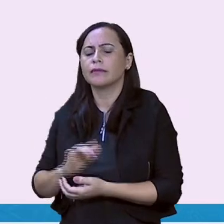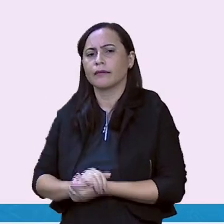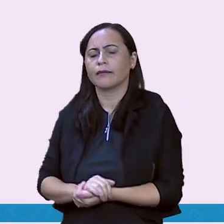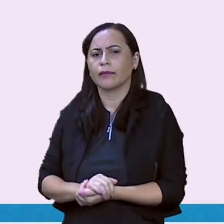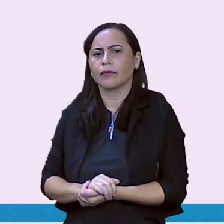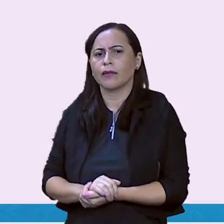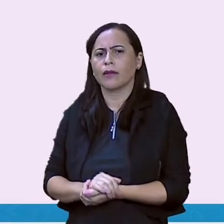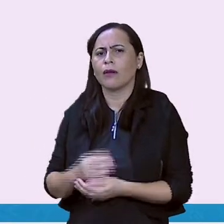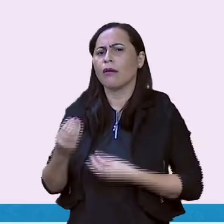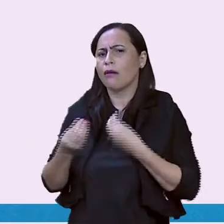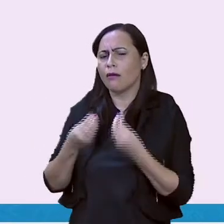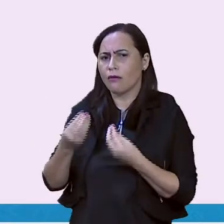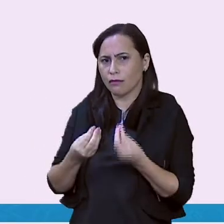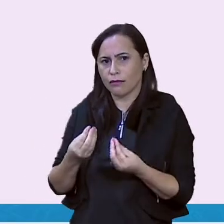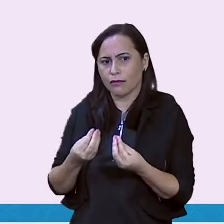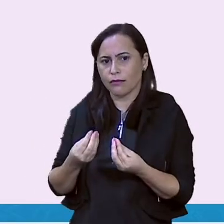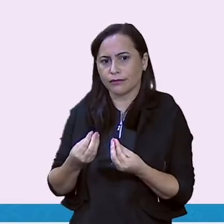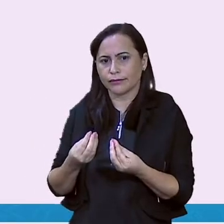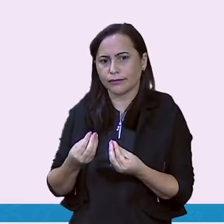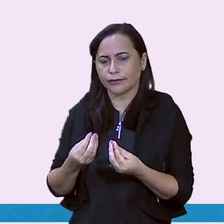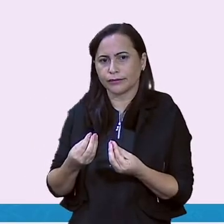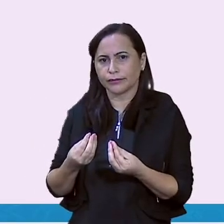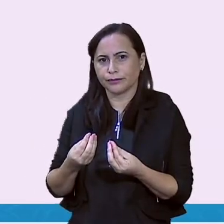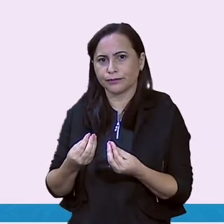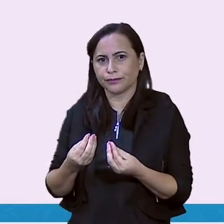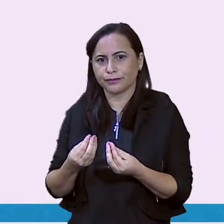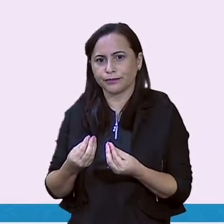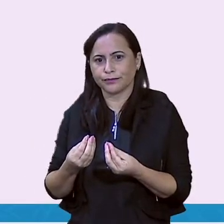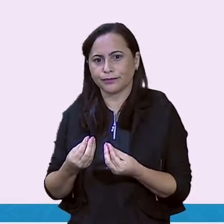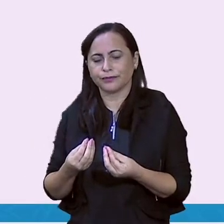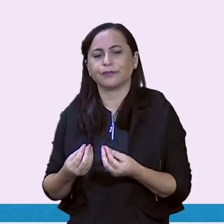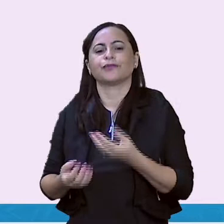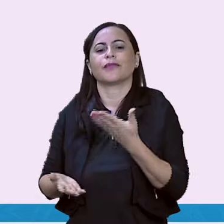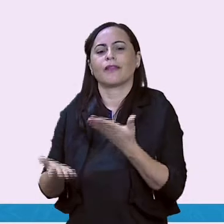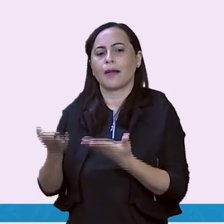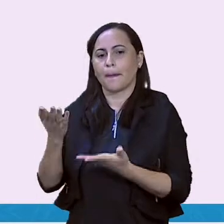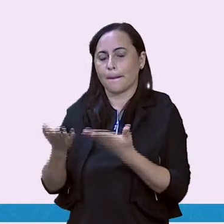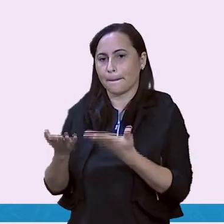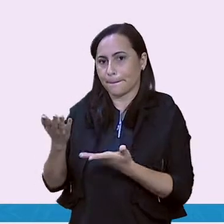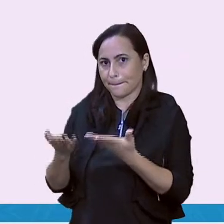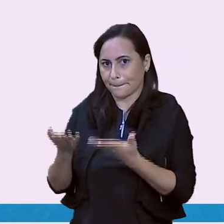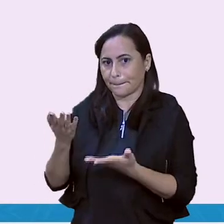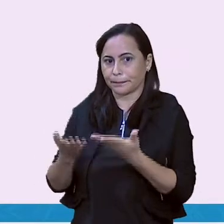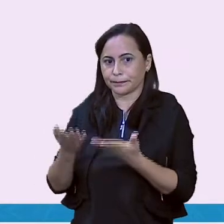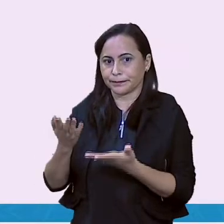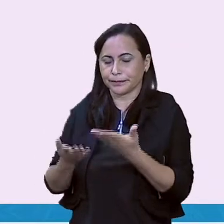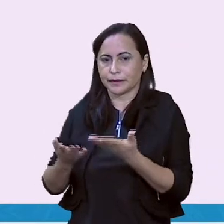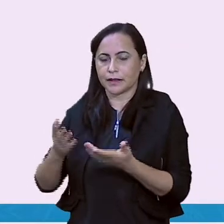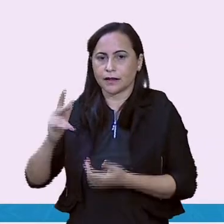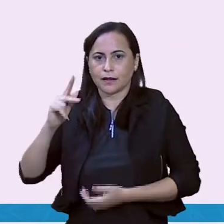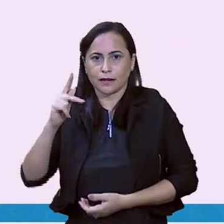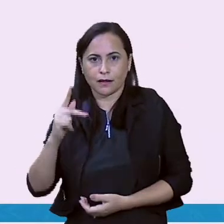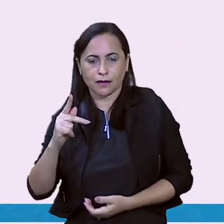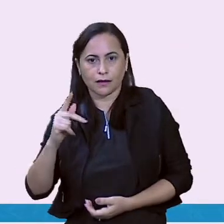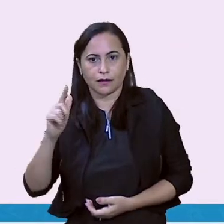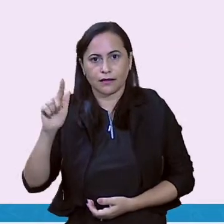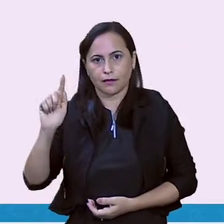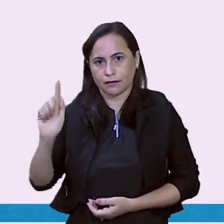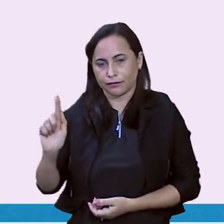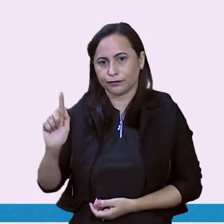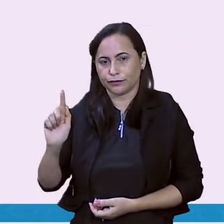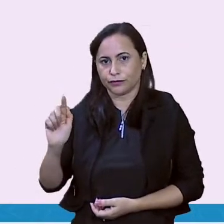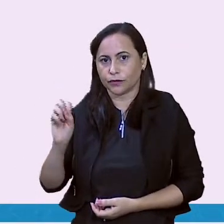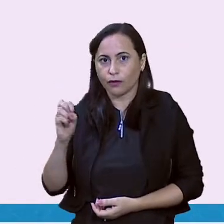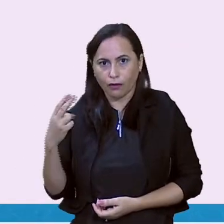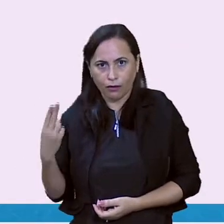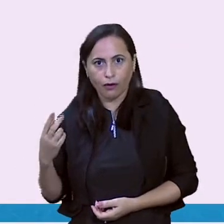tamanhos. Como que está especificado lá? É pelo peso. Ah, professora, então ele é em quilo ou grama